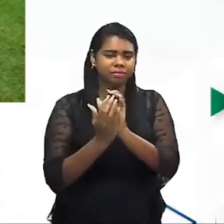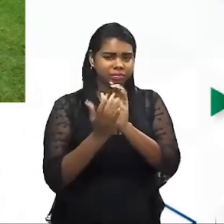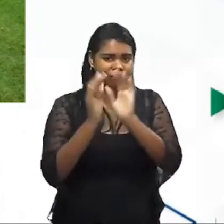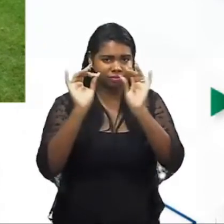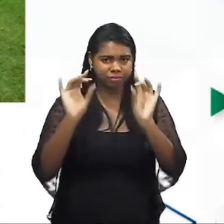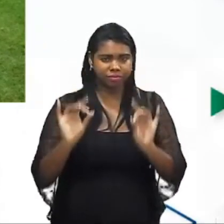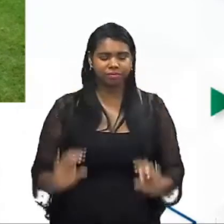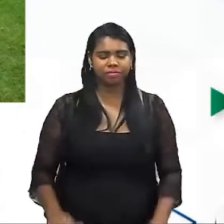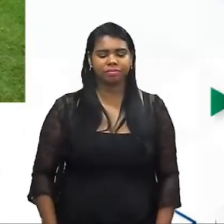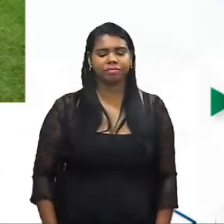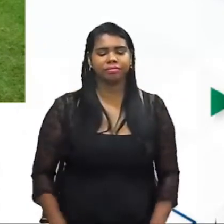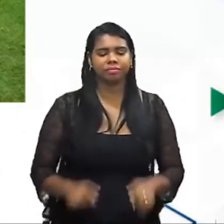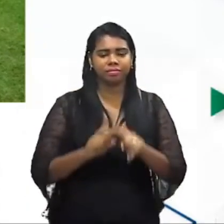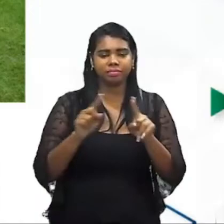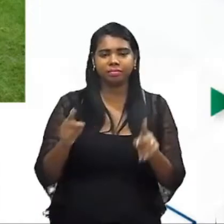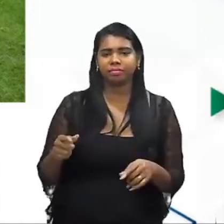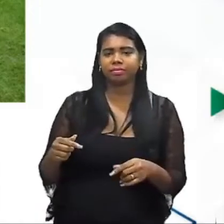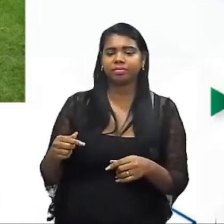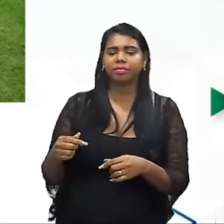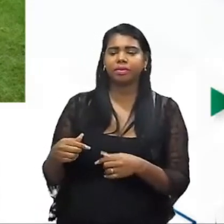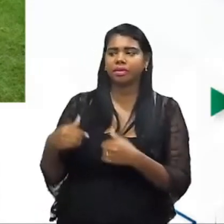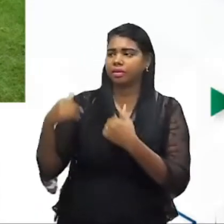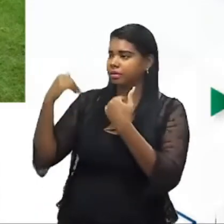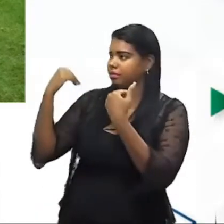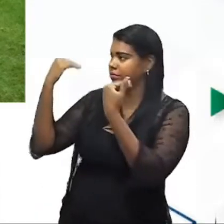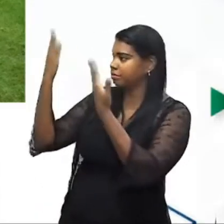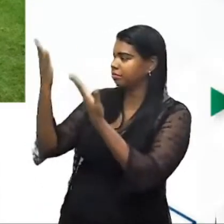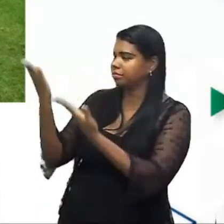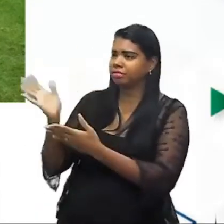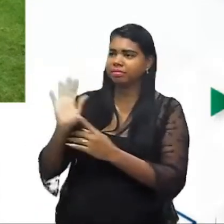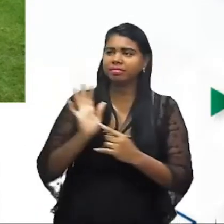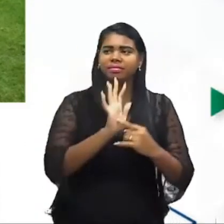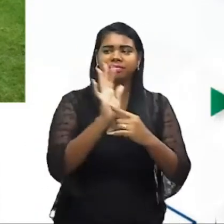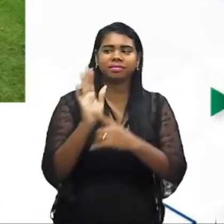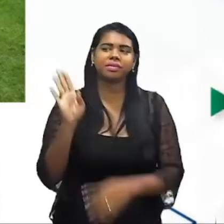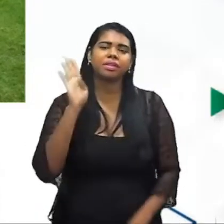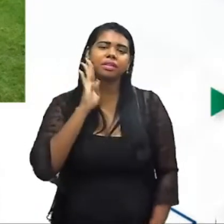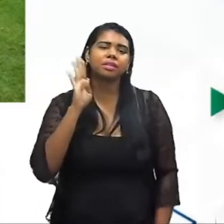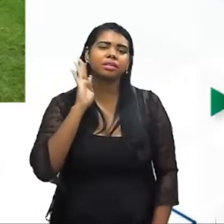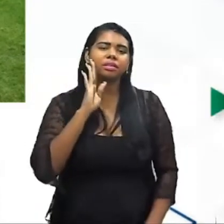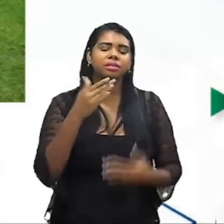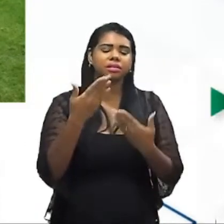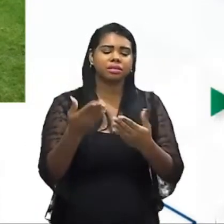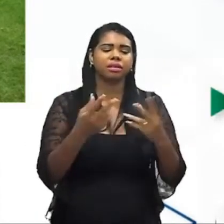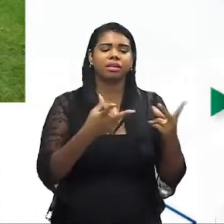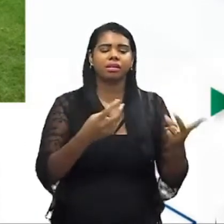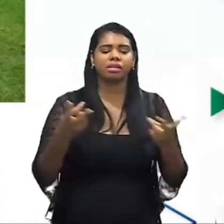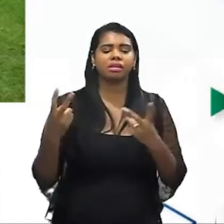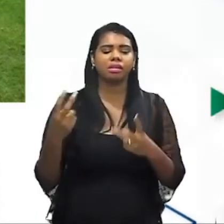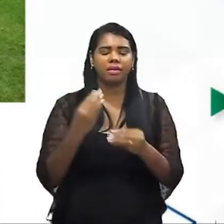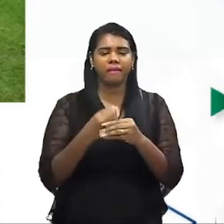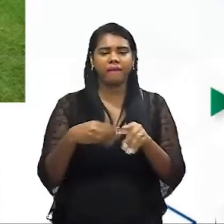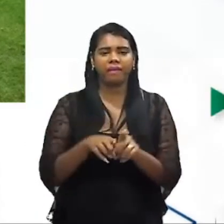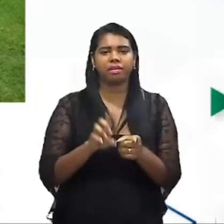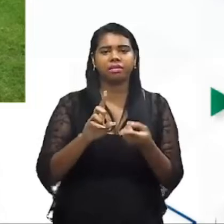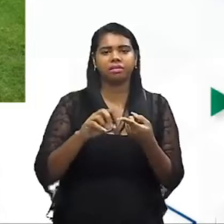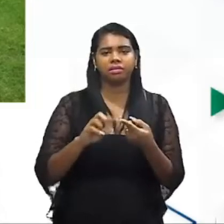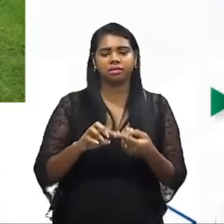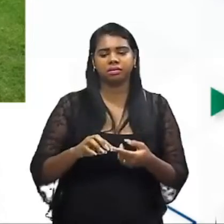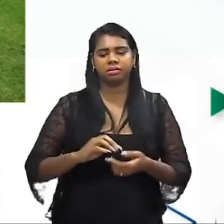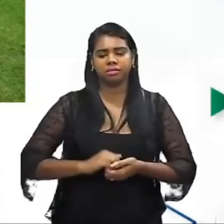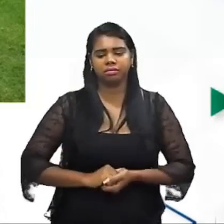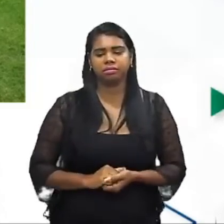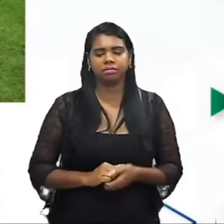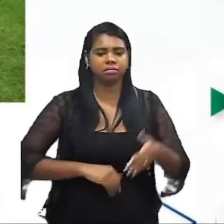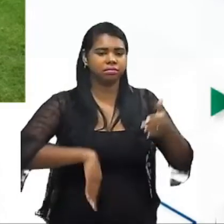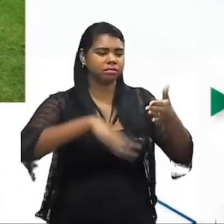especificamente. Mas aí a gente trouxe esses dois para fazer um contraponto bem legal para vocês perceberem um artista embajado com um trabalho mais